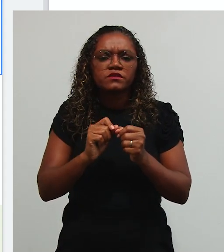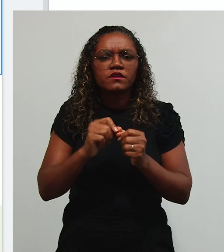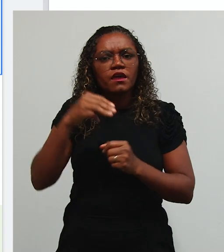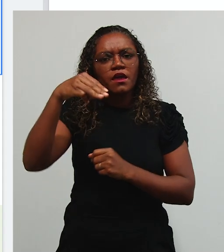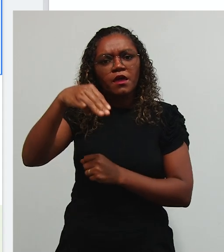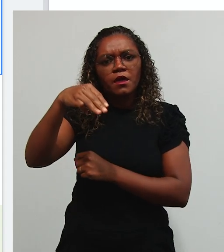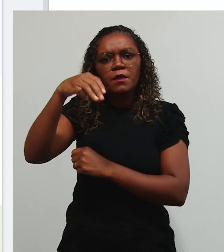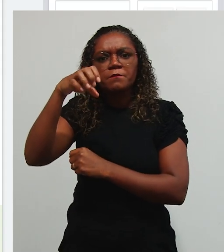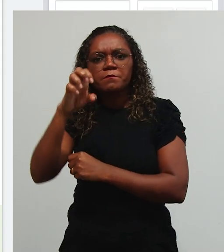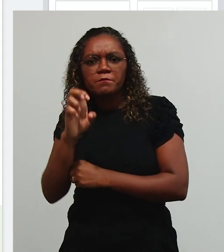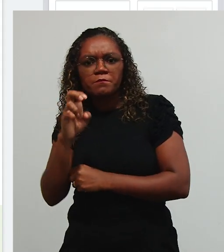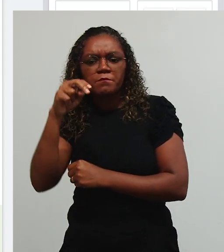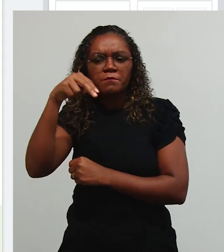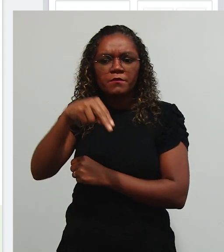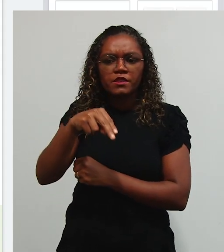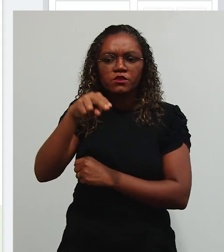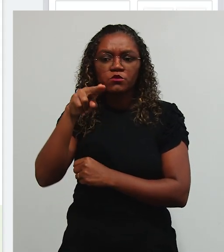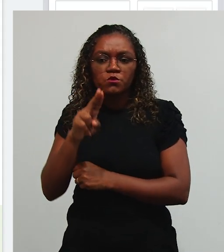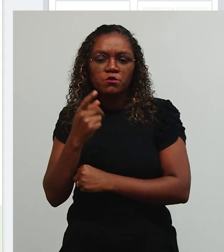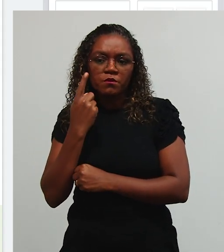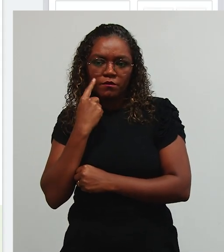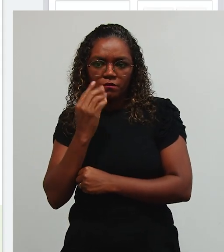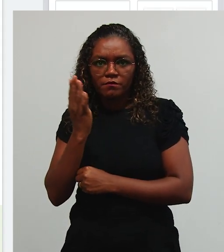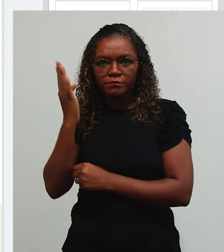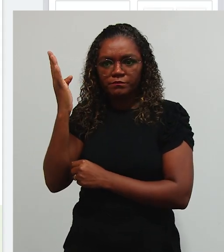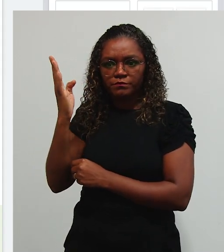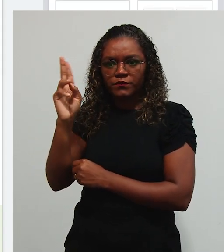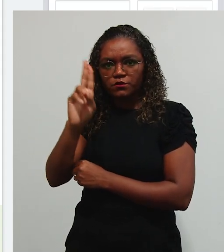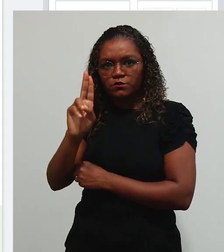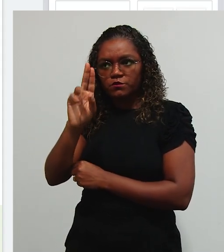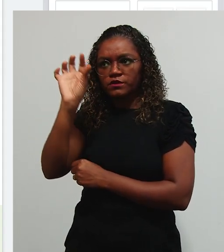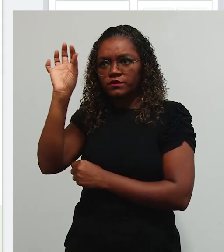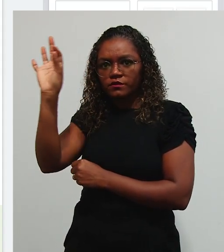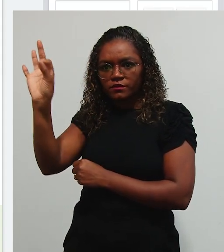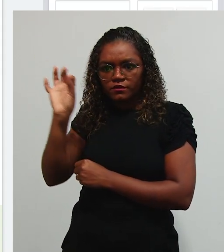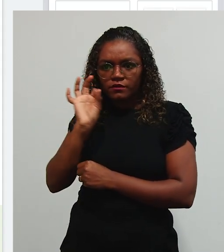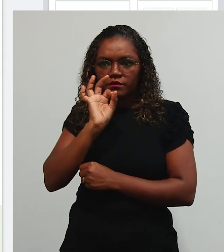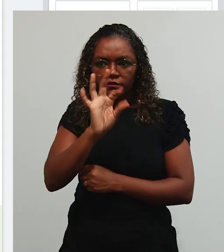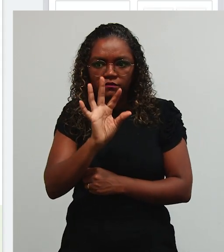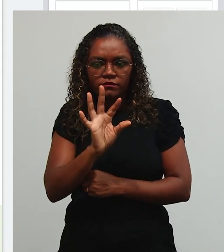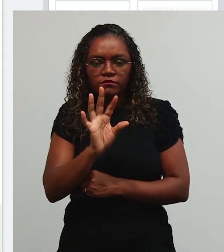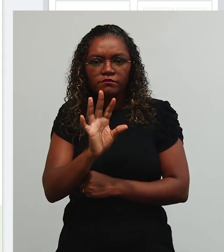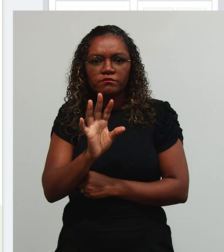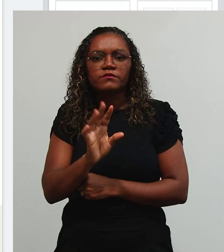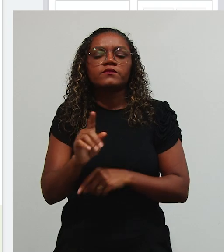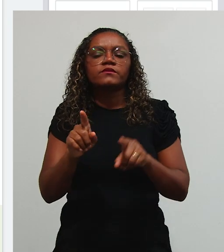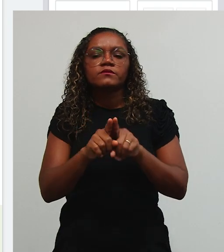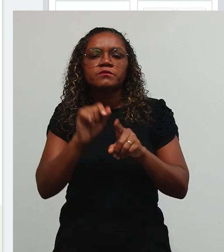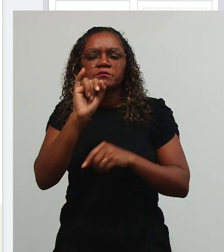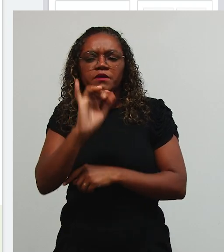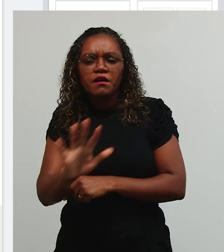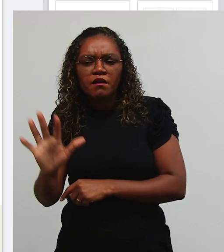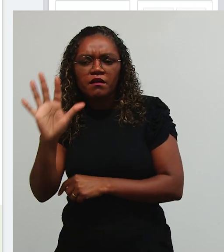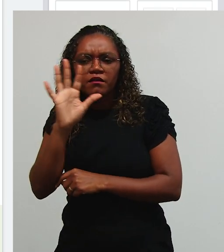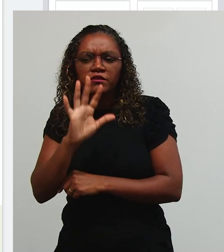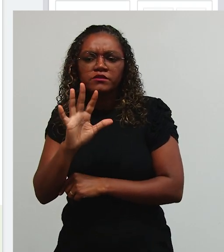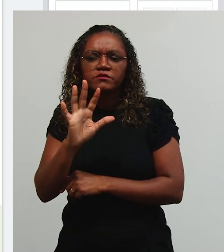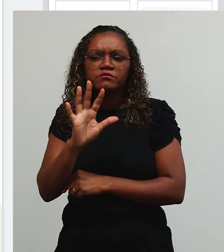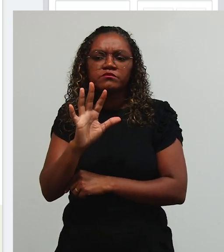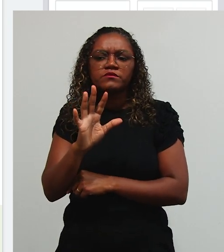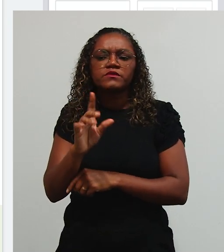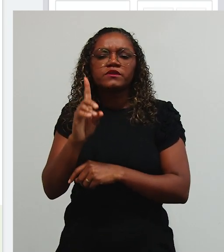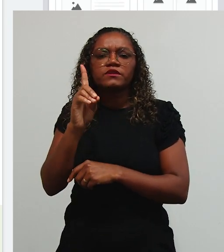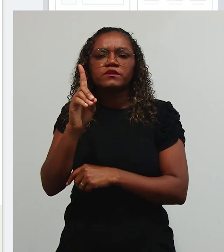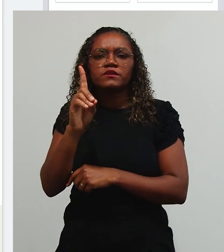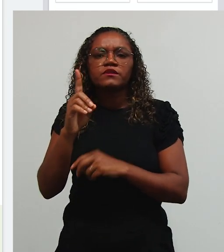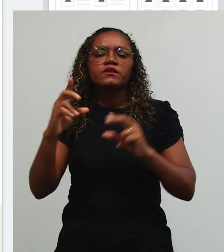lateral direita, inserir. E os elementos básicos são caixa de texto, imagem, incorporar e